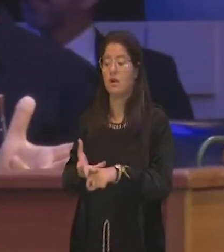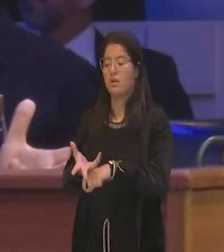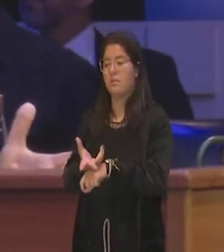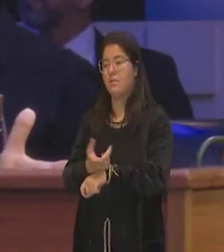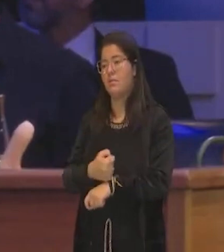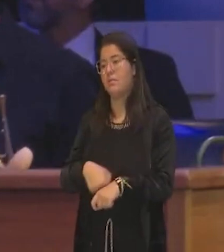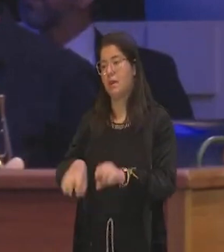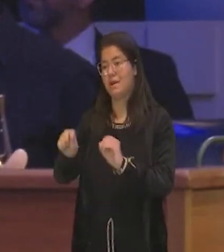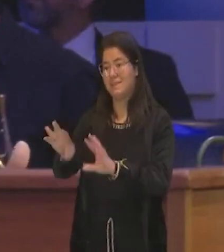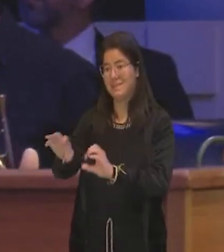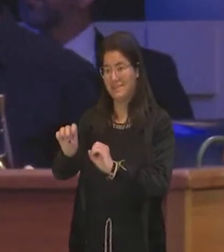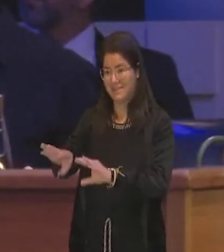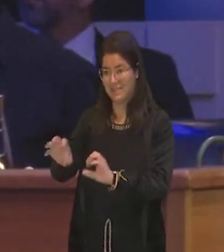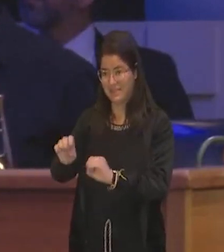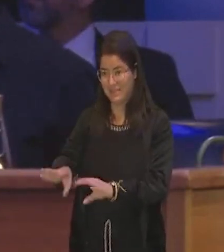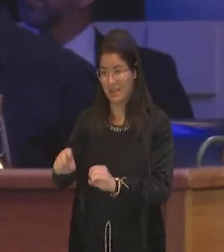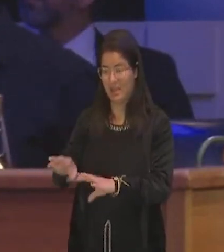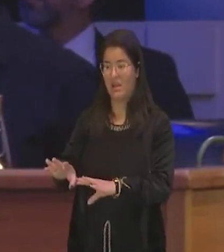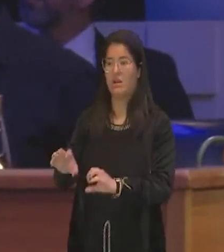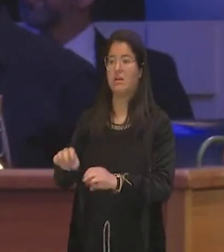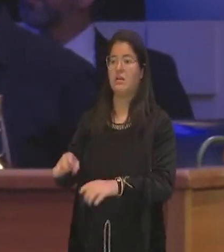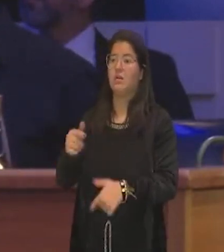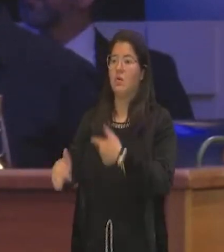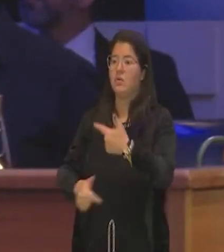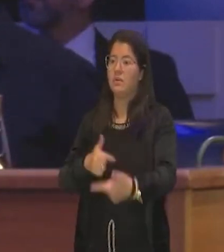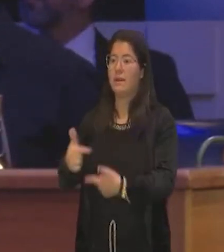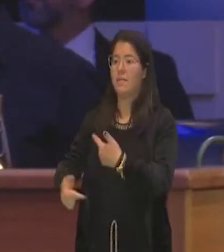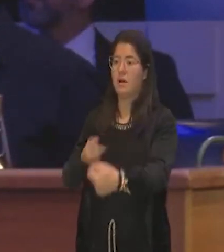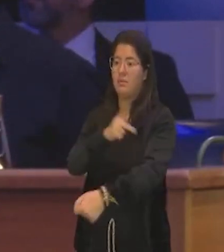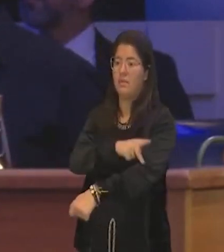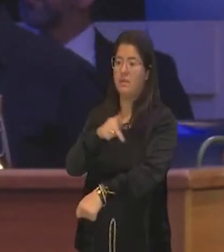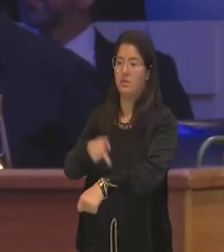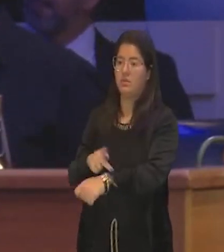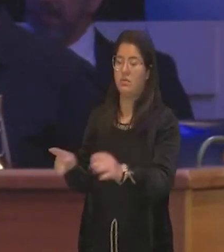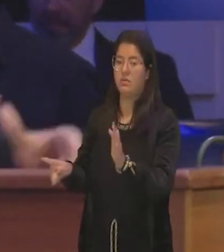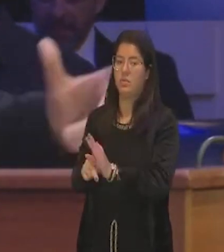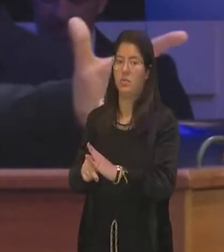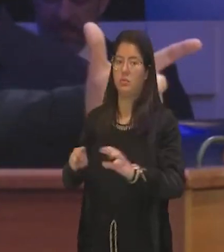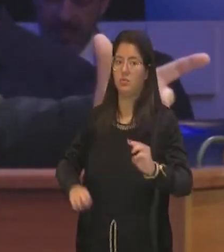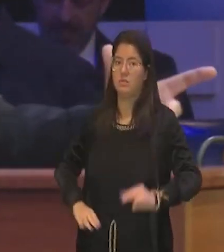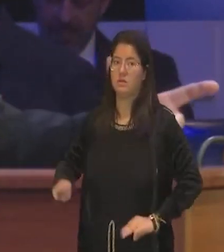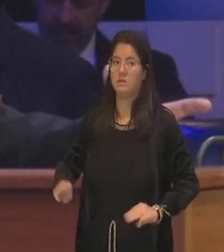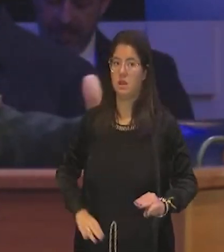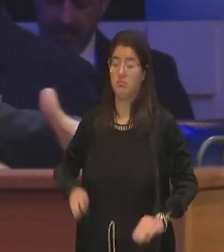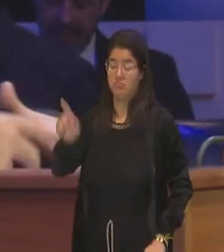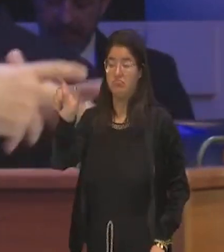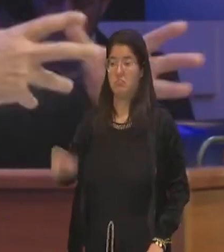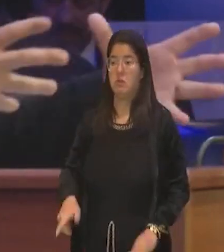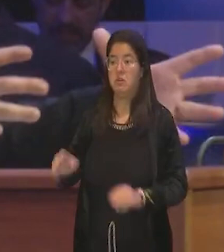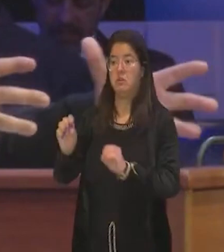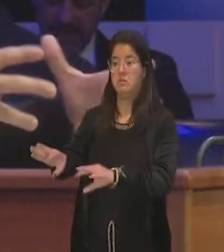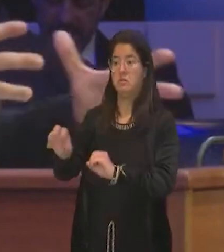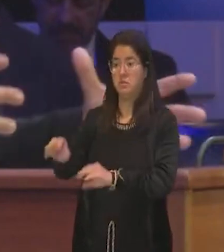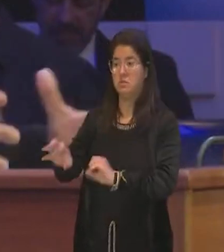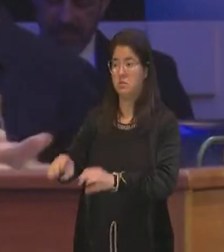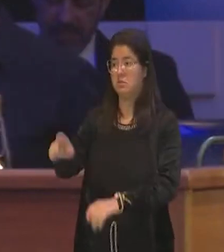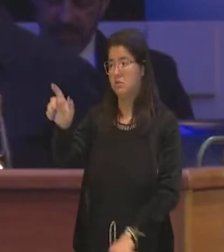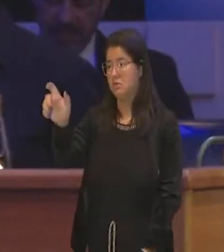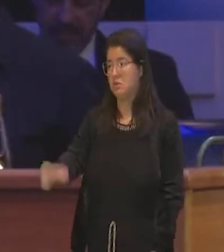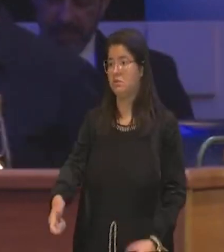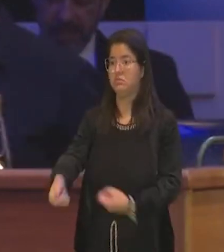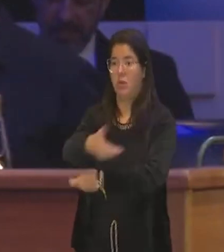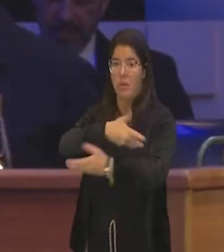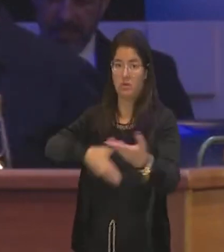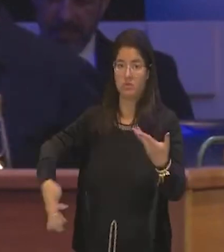o ensino, o exercício pedagógico do ministério, que ele ensina, que ele propaga, que ele